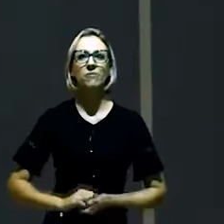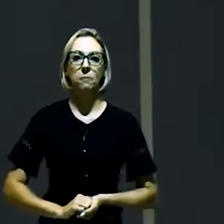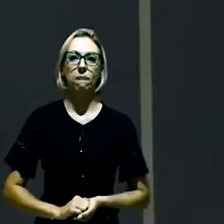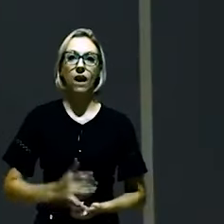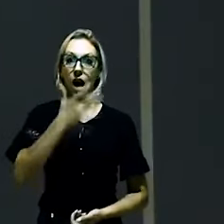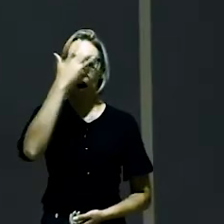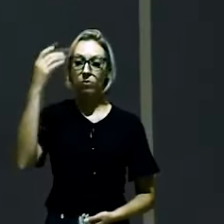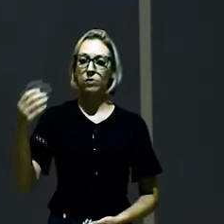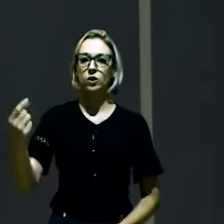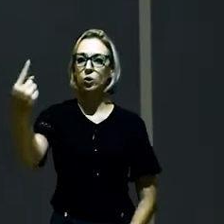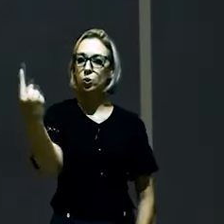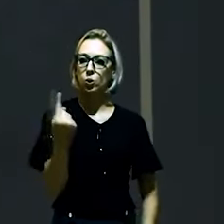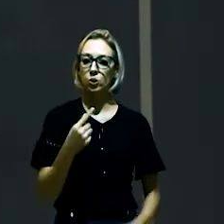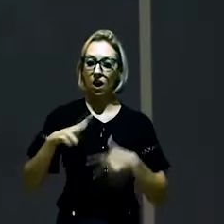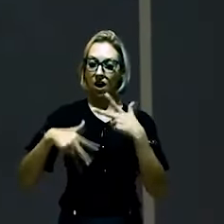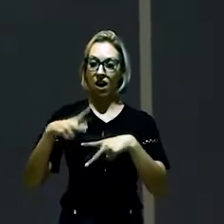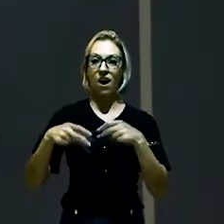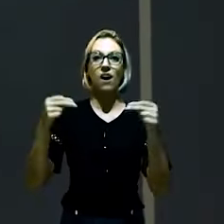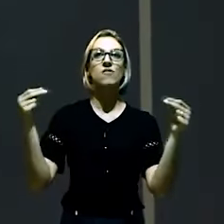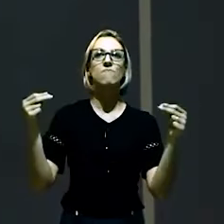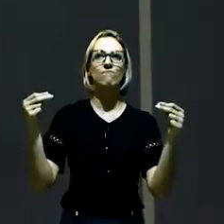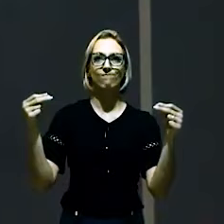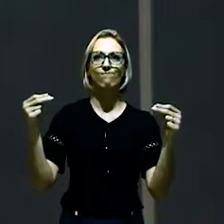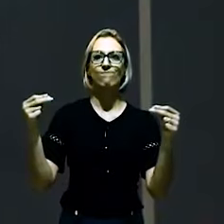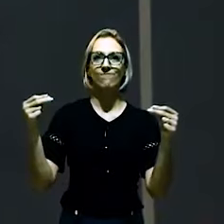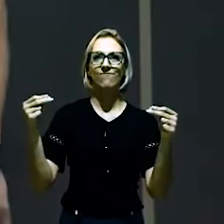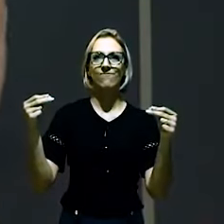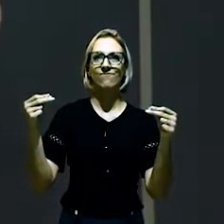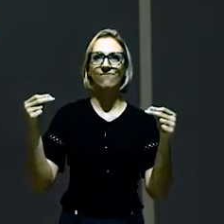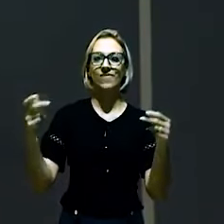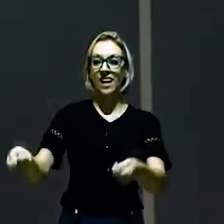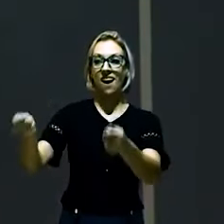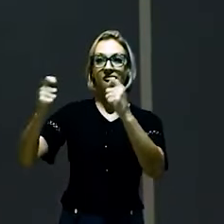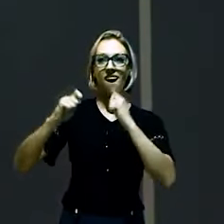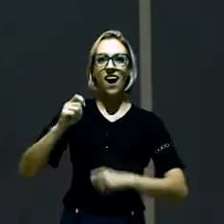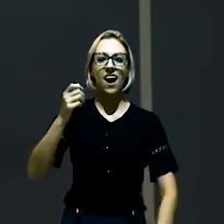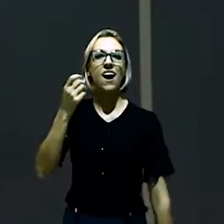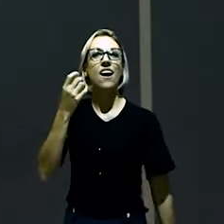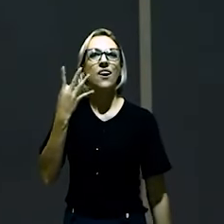também chega para presentear Salomão e traz mais 4 toneladas.